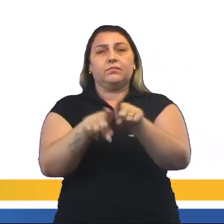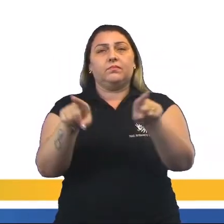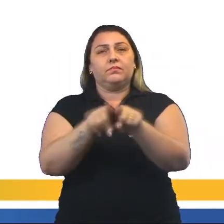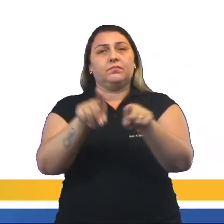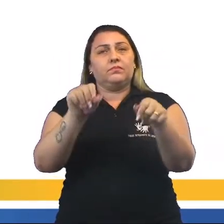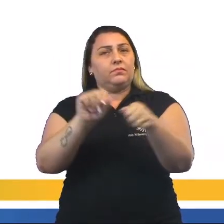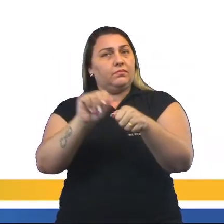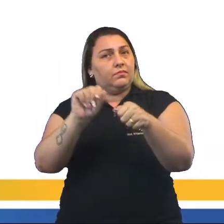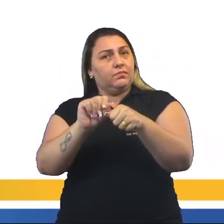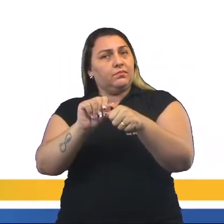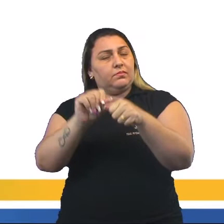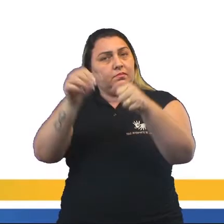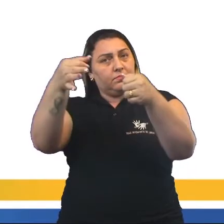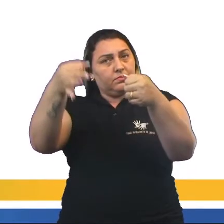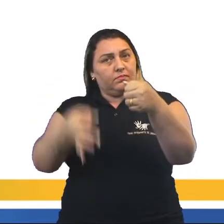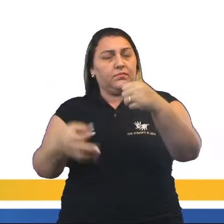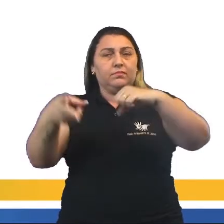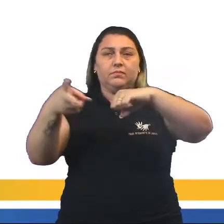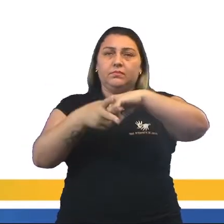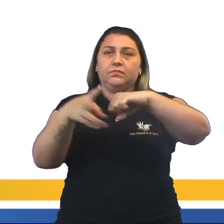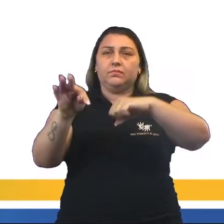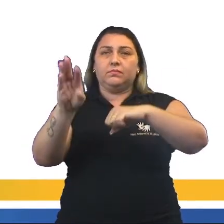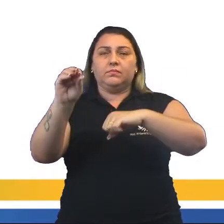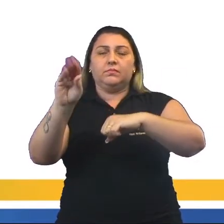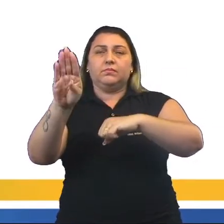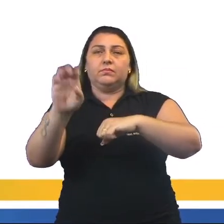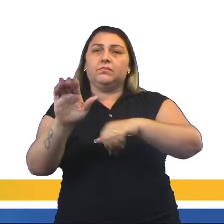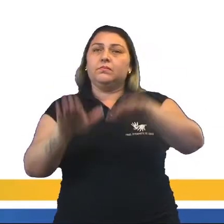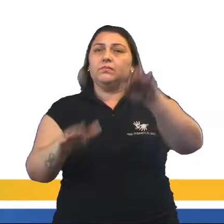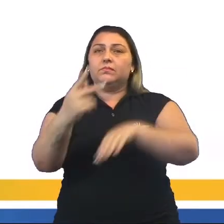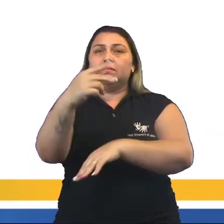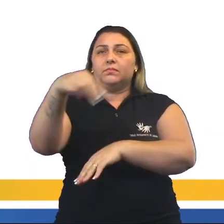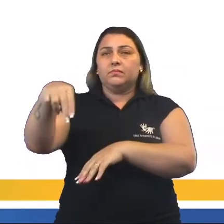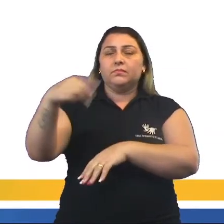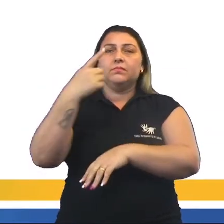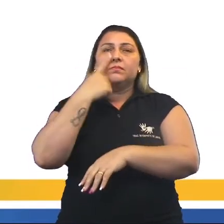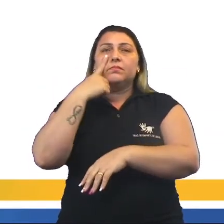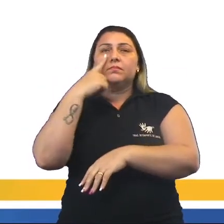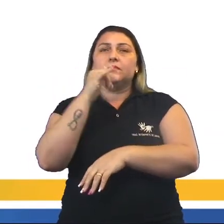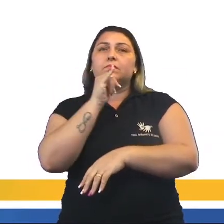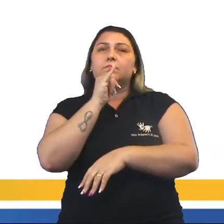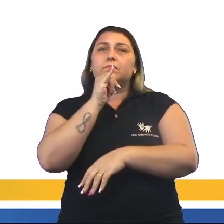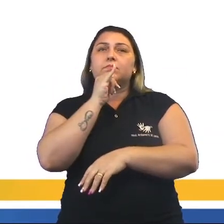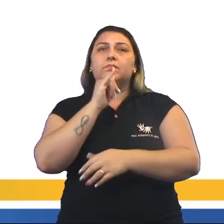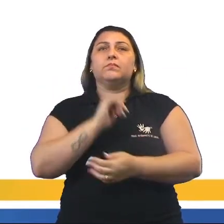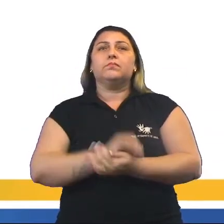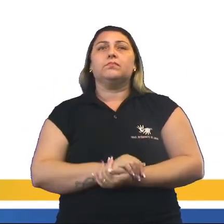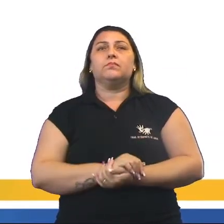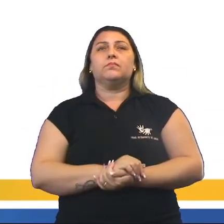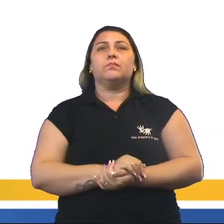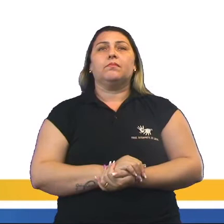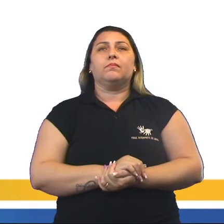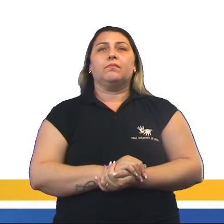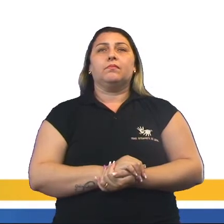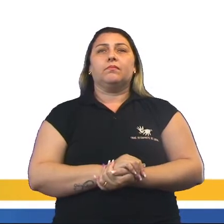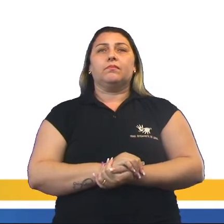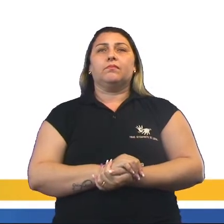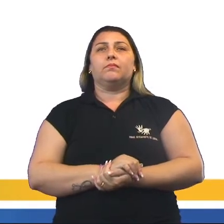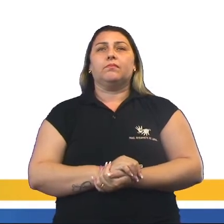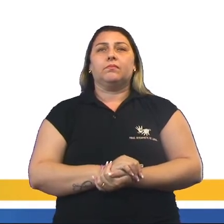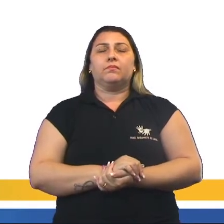fazer a conjugação correta do verbo to be de acordo com o pronome. Olhem os exemplos. They are